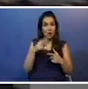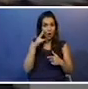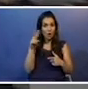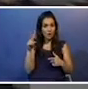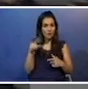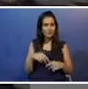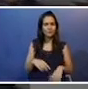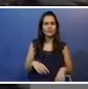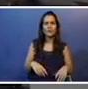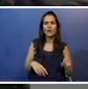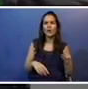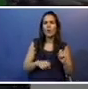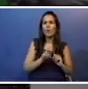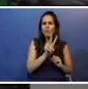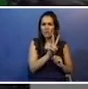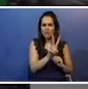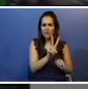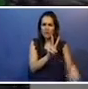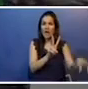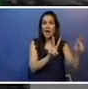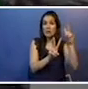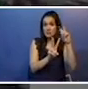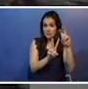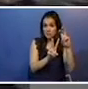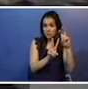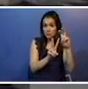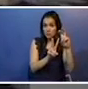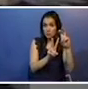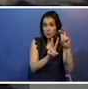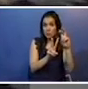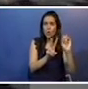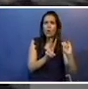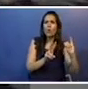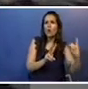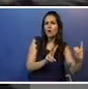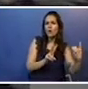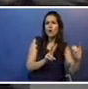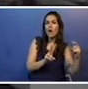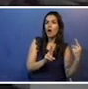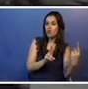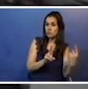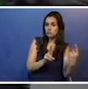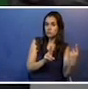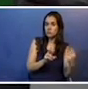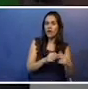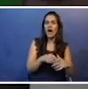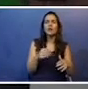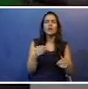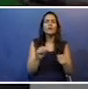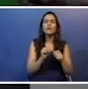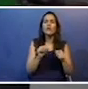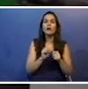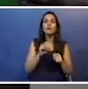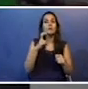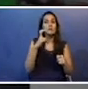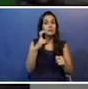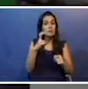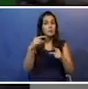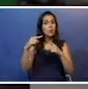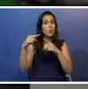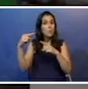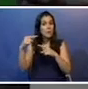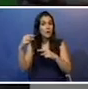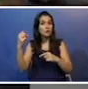o V é o 5 e o I é 1. Se eu tirar 1